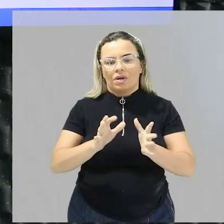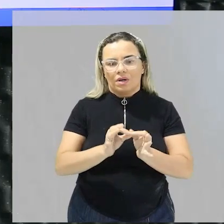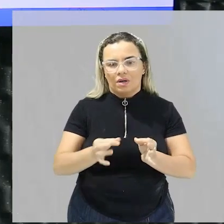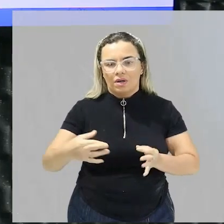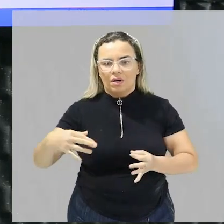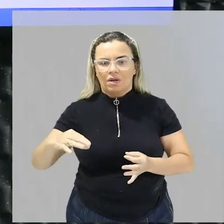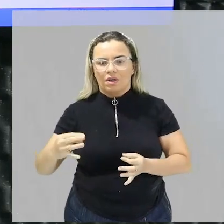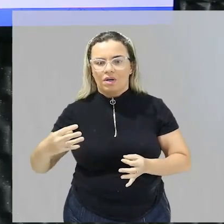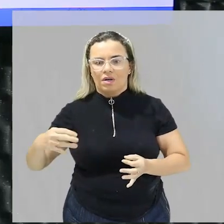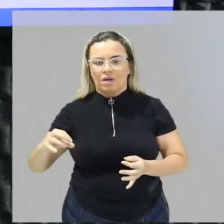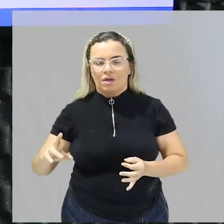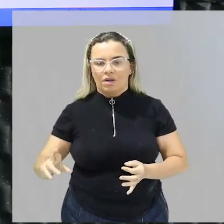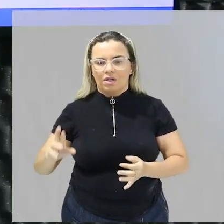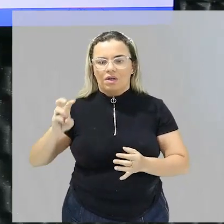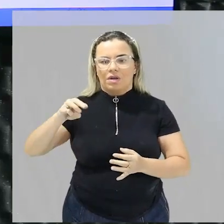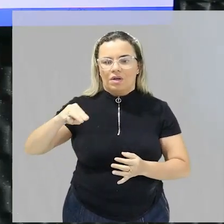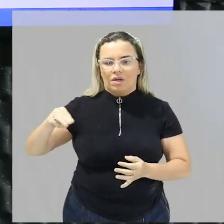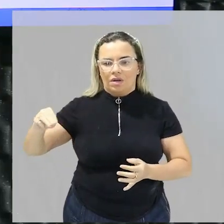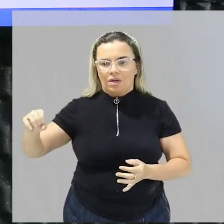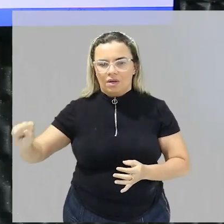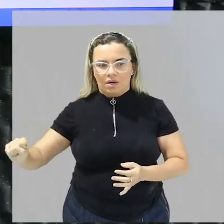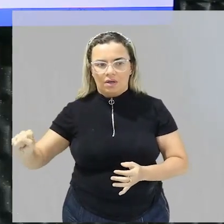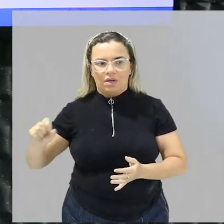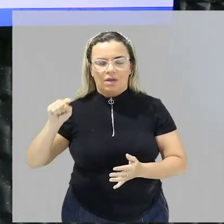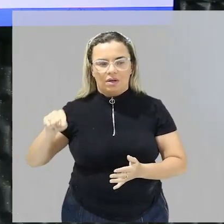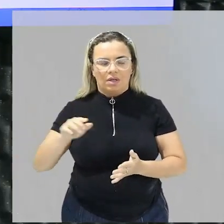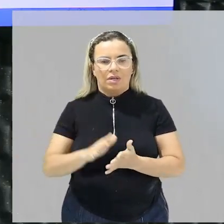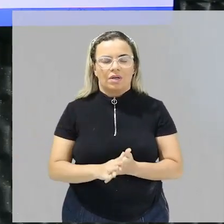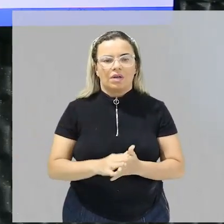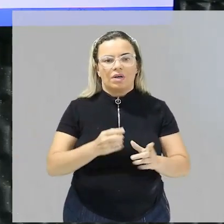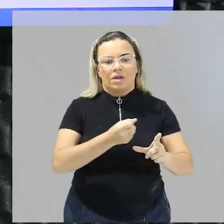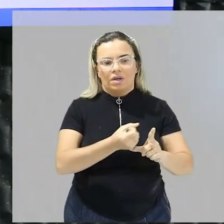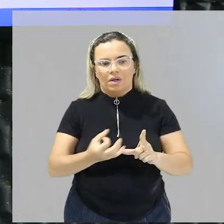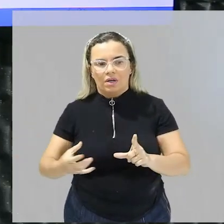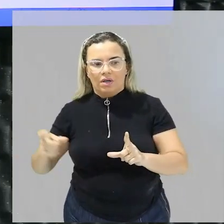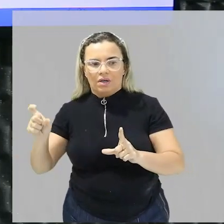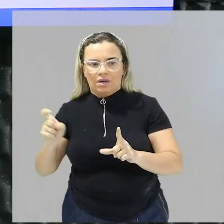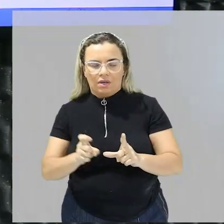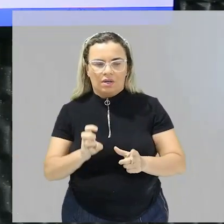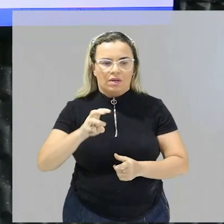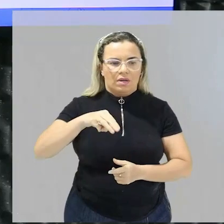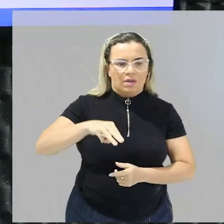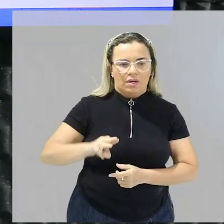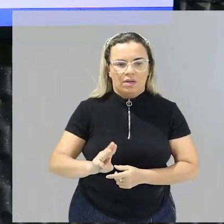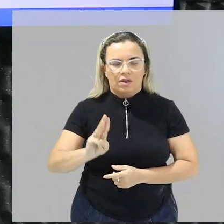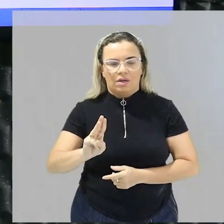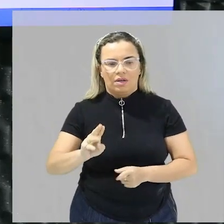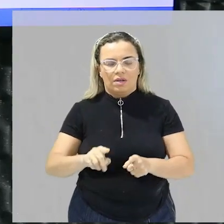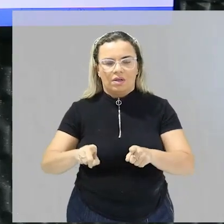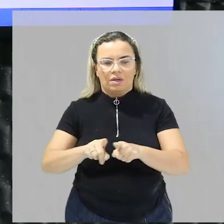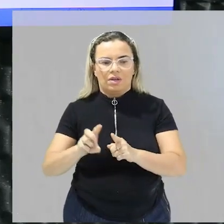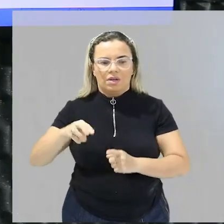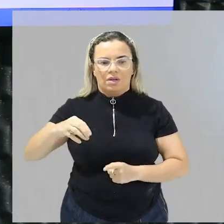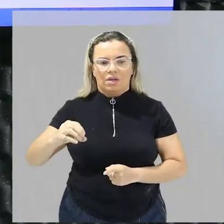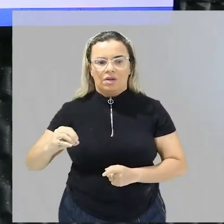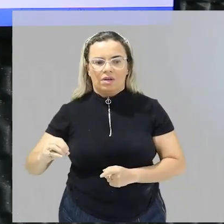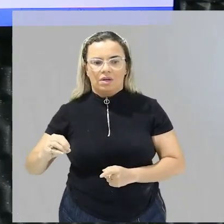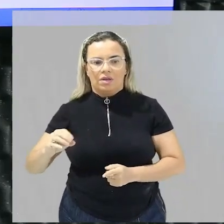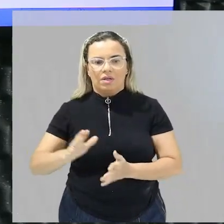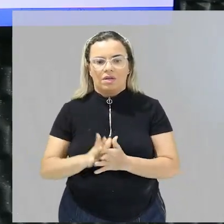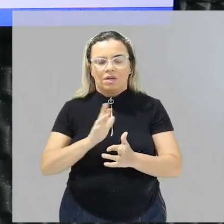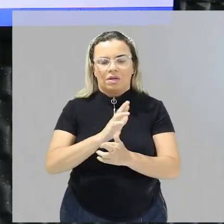a MMS é uma escala logarítmica. MW e MO se relacionam pela